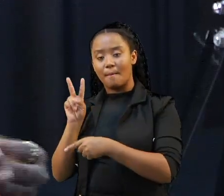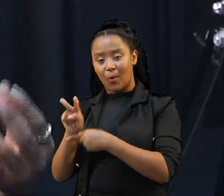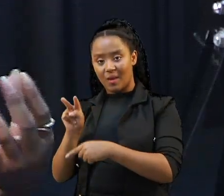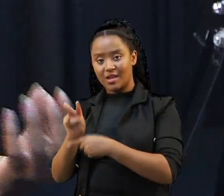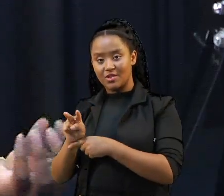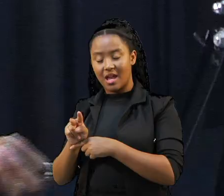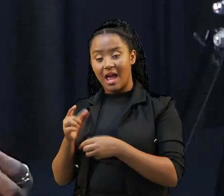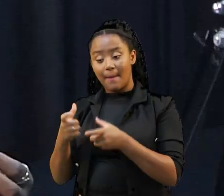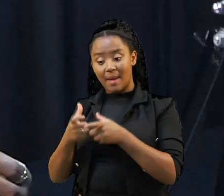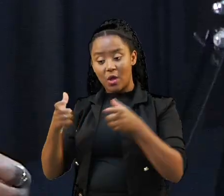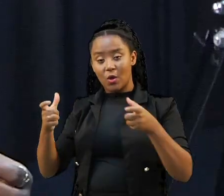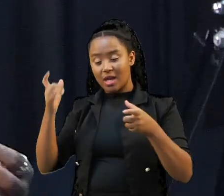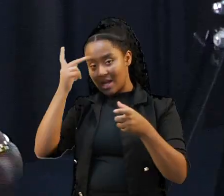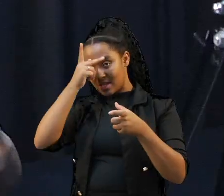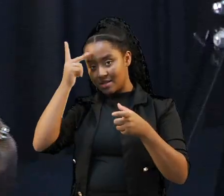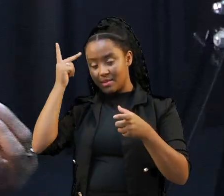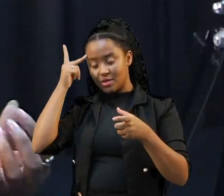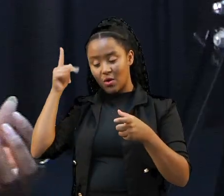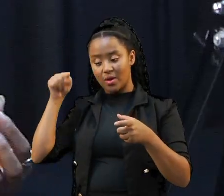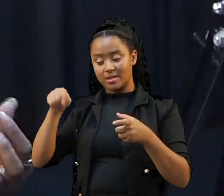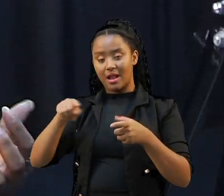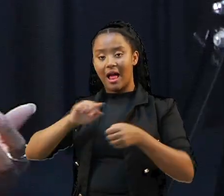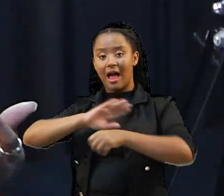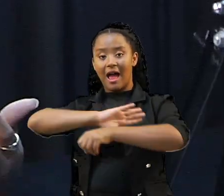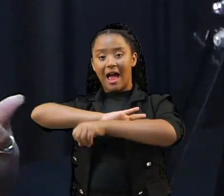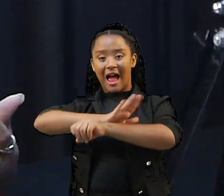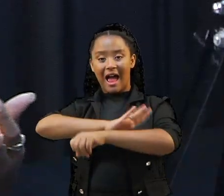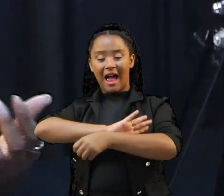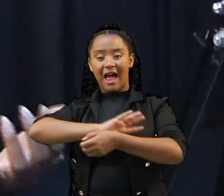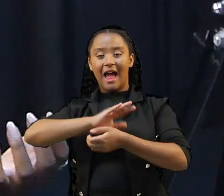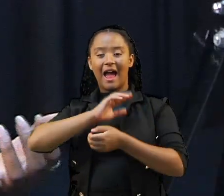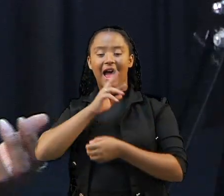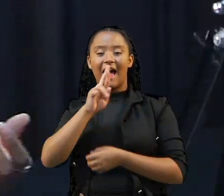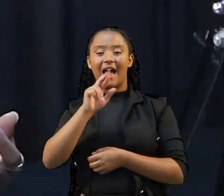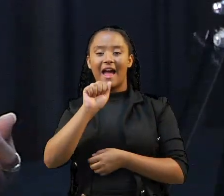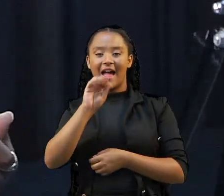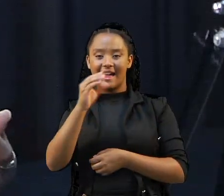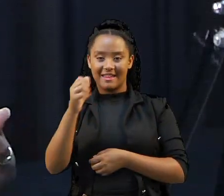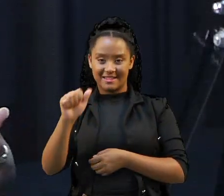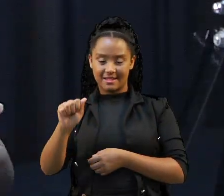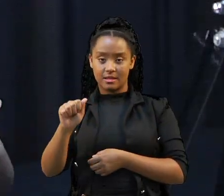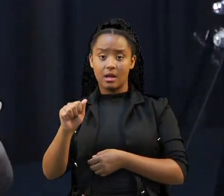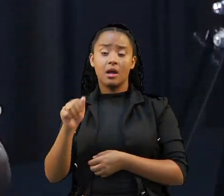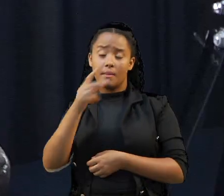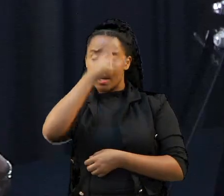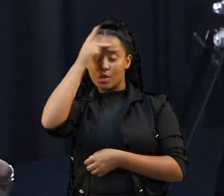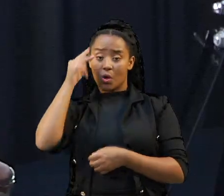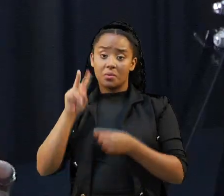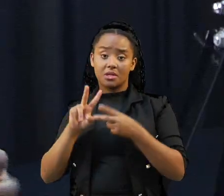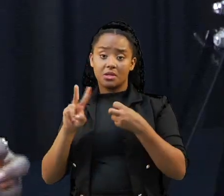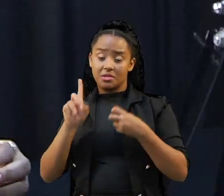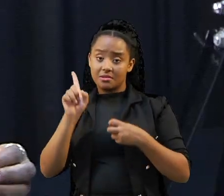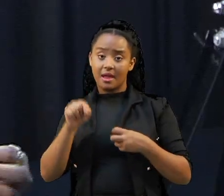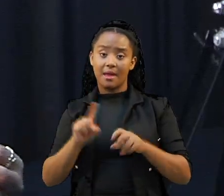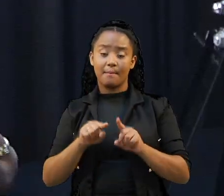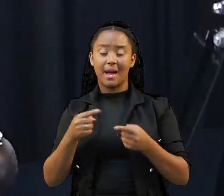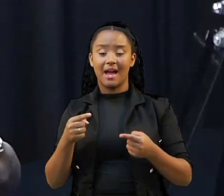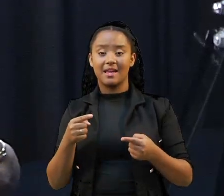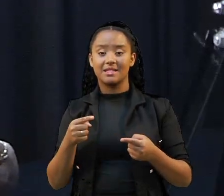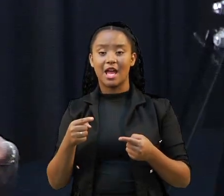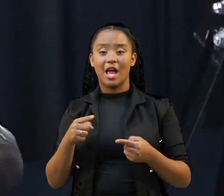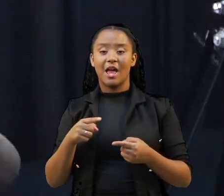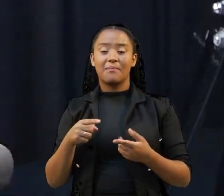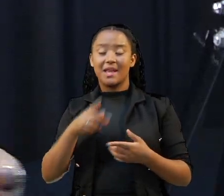a maioria das pessoas de lá são pessoas racializadas e podem ser consideradas pessoas indígenas também. Só que a gente não tem